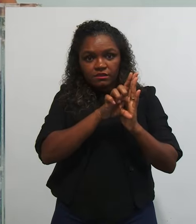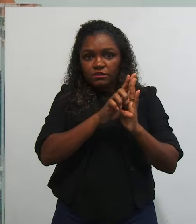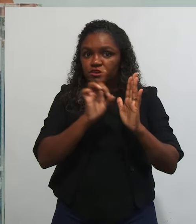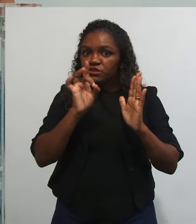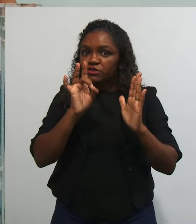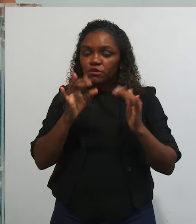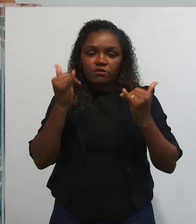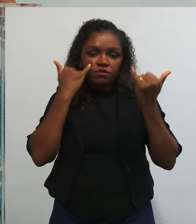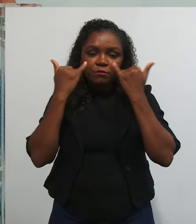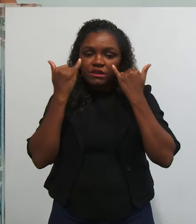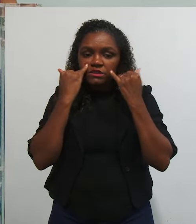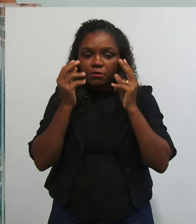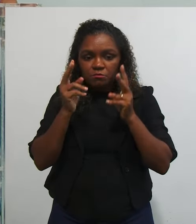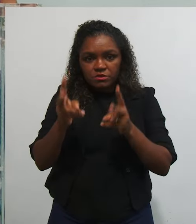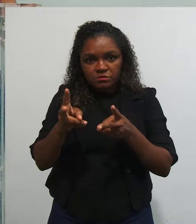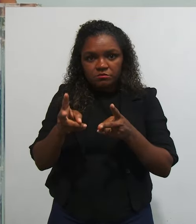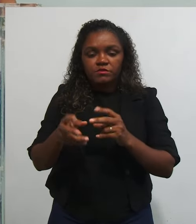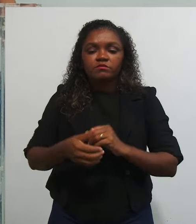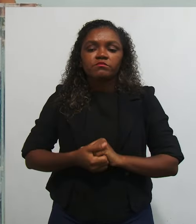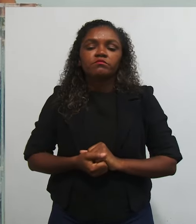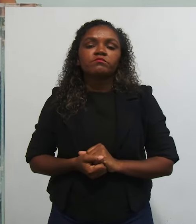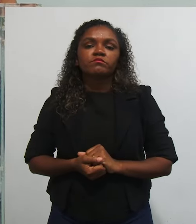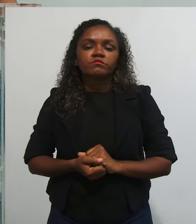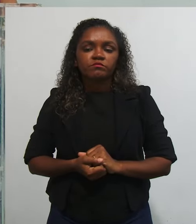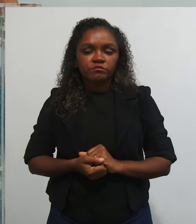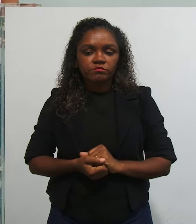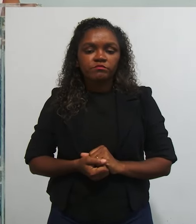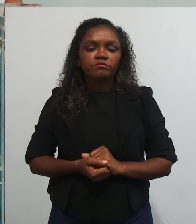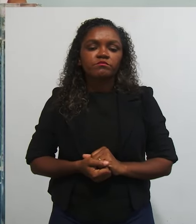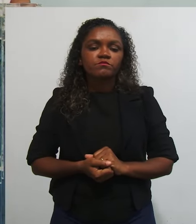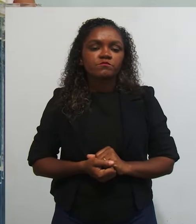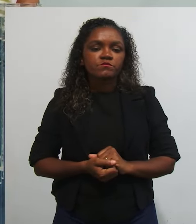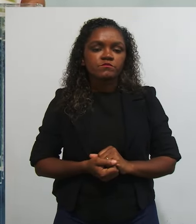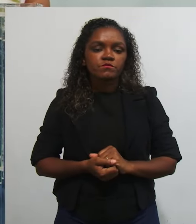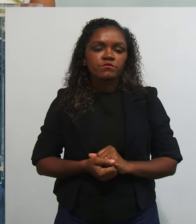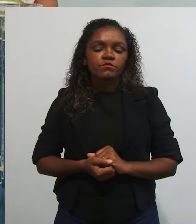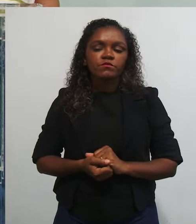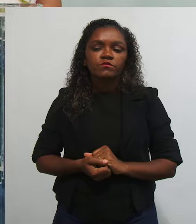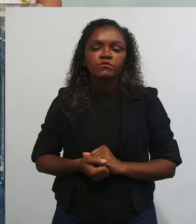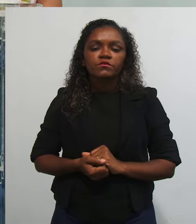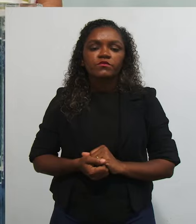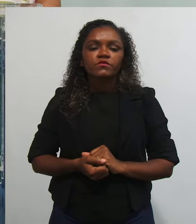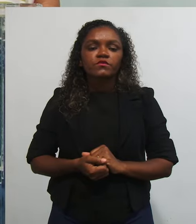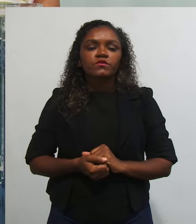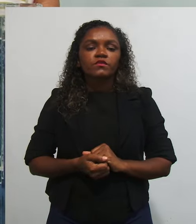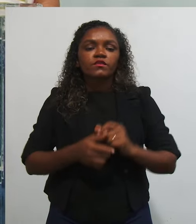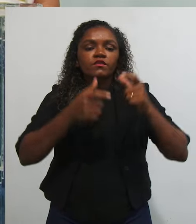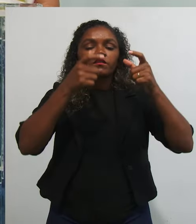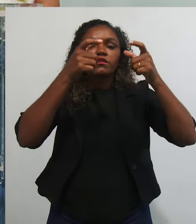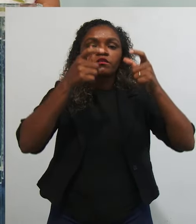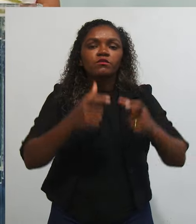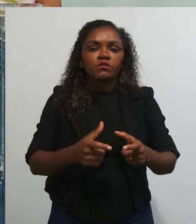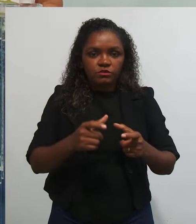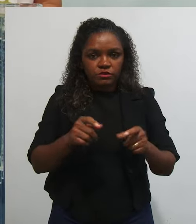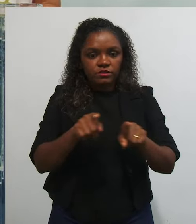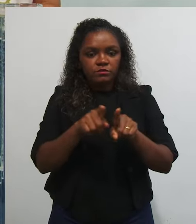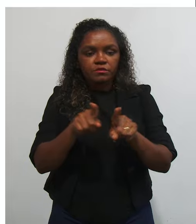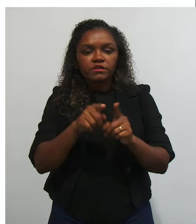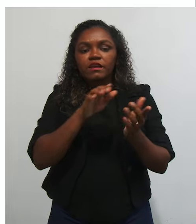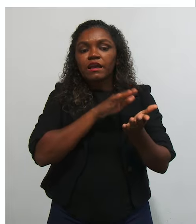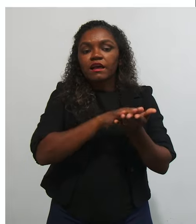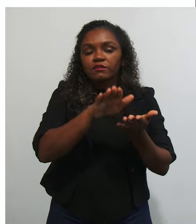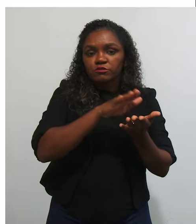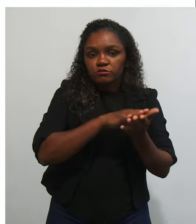informação. Iniciam-se com números pares as atividades, ok? Bom, localizador de gasto, ele